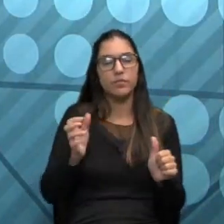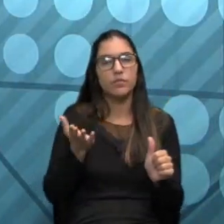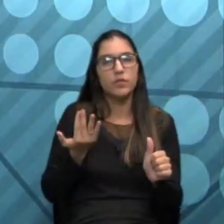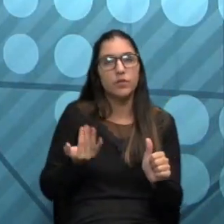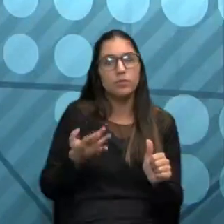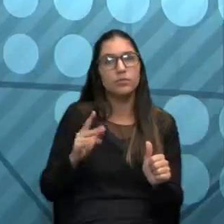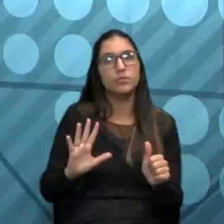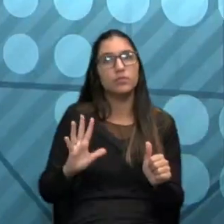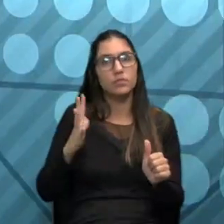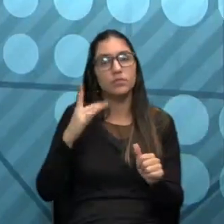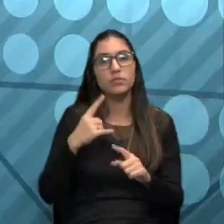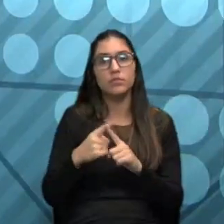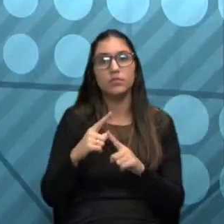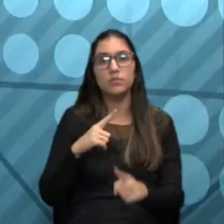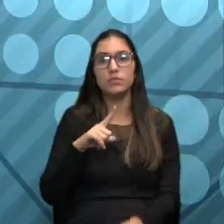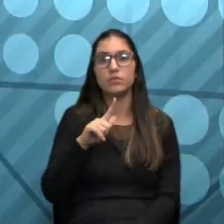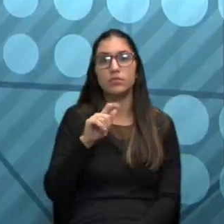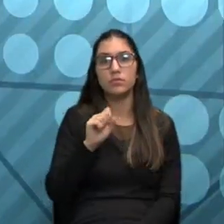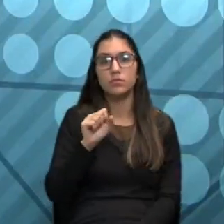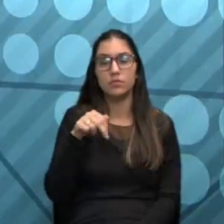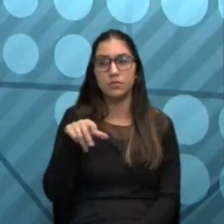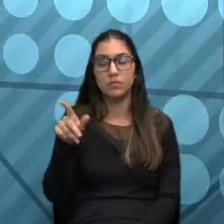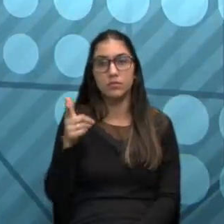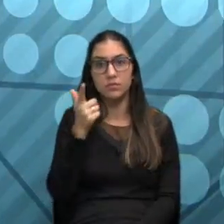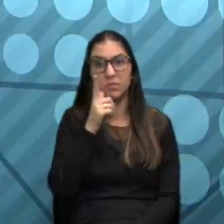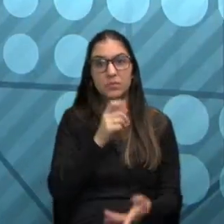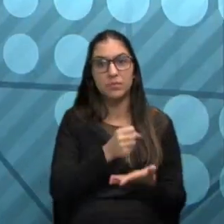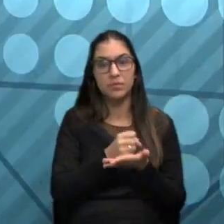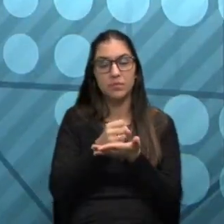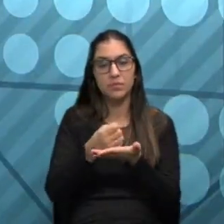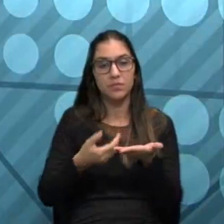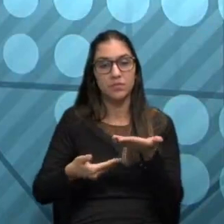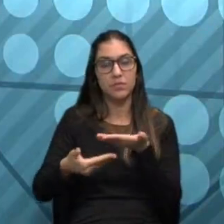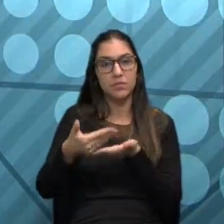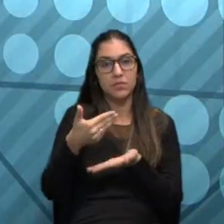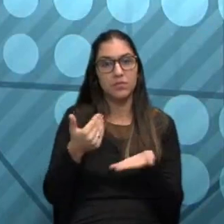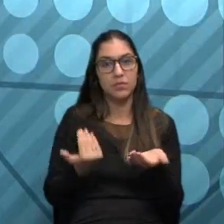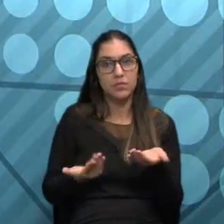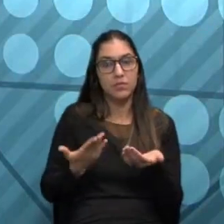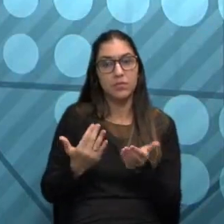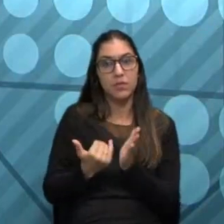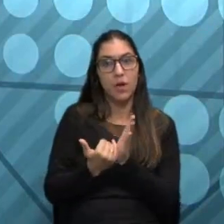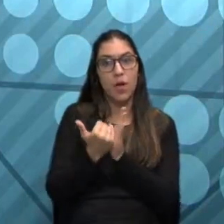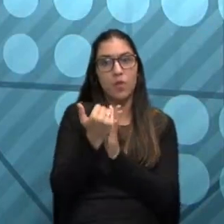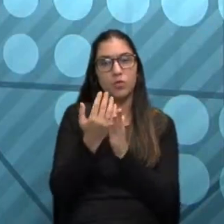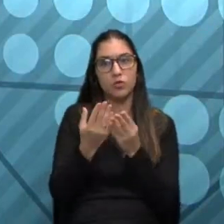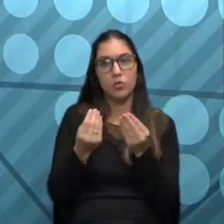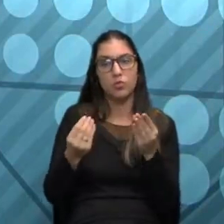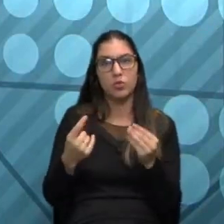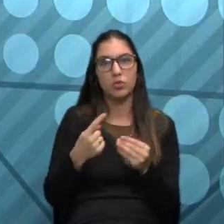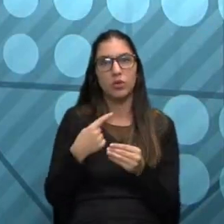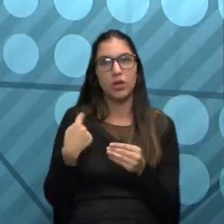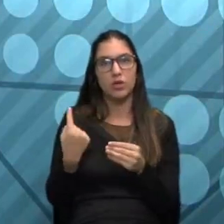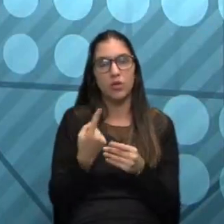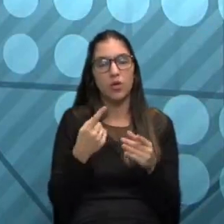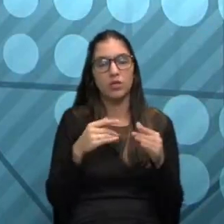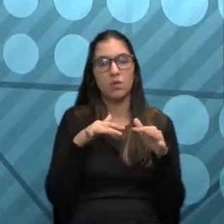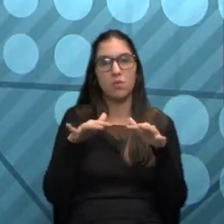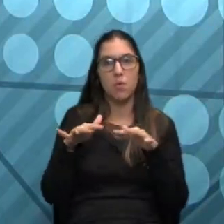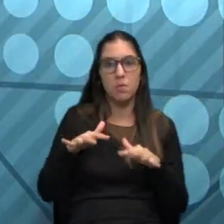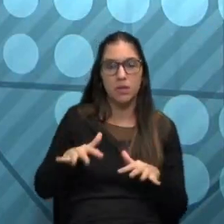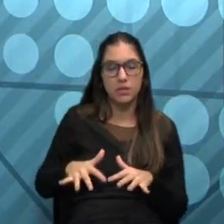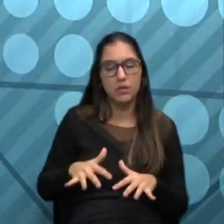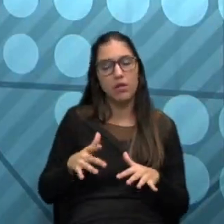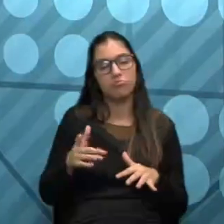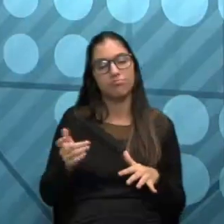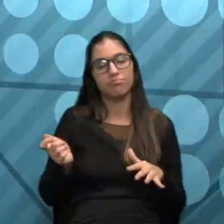suave, ela aconteceu graças ao GSM. Ele conseguiu trazer essa troca suave que aumentou muito a nossa mobilidade. E